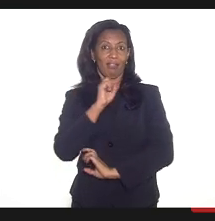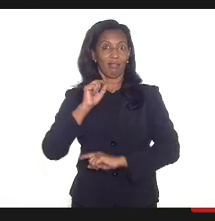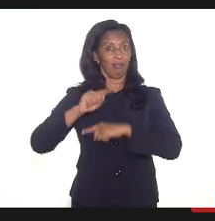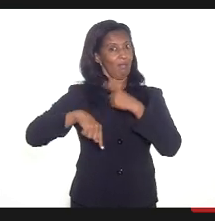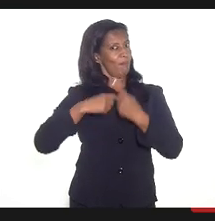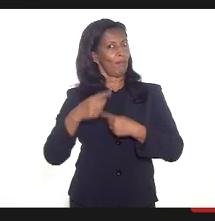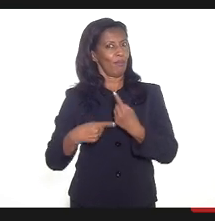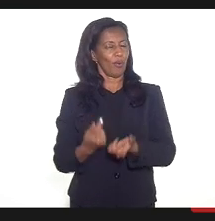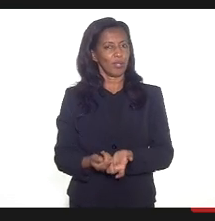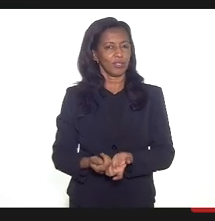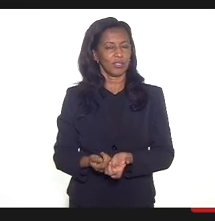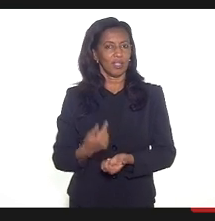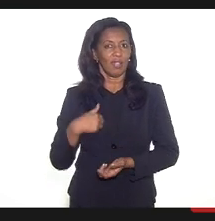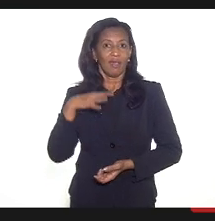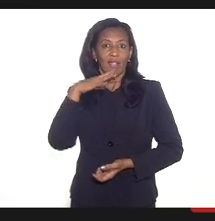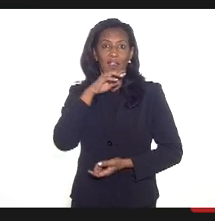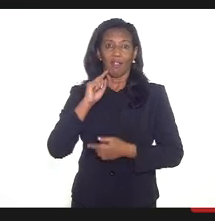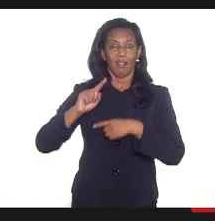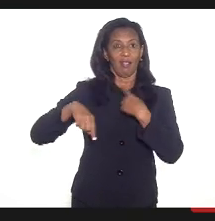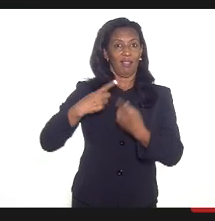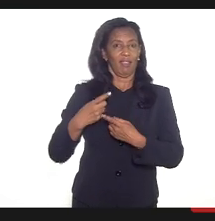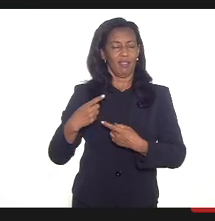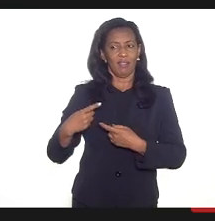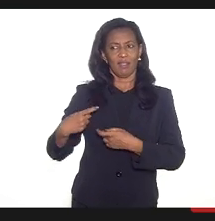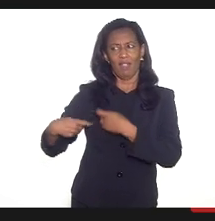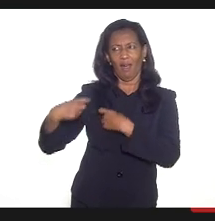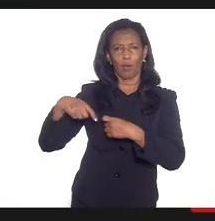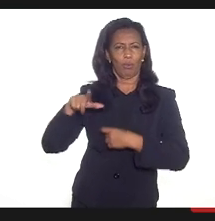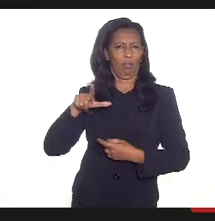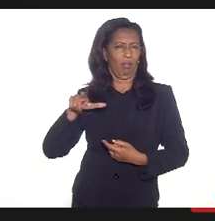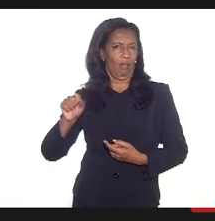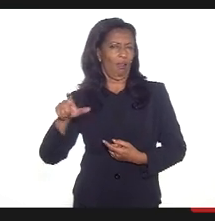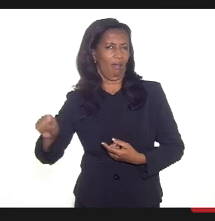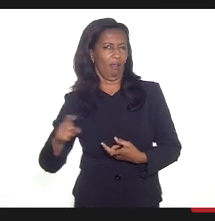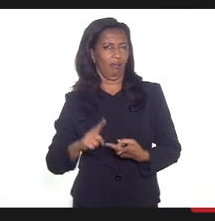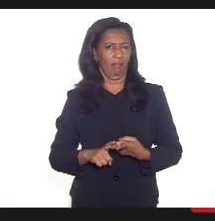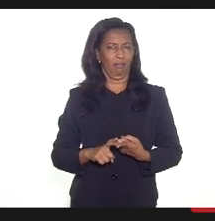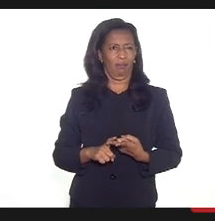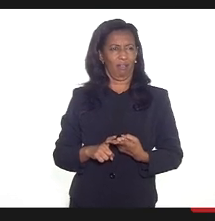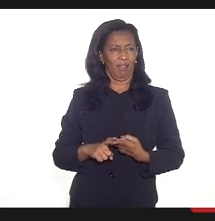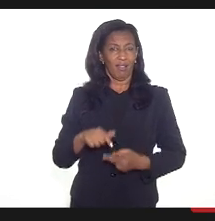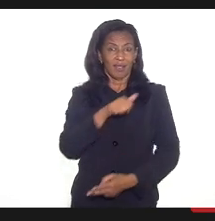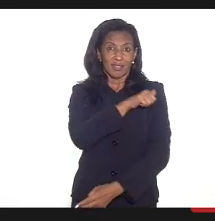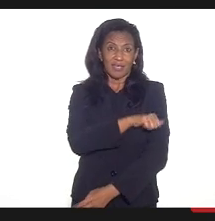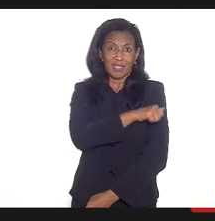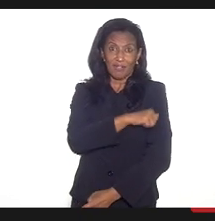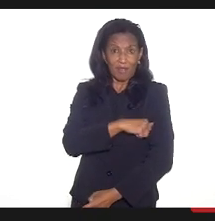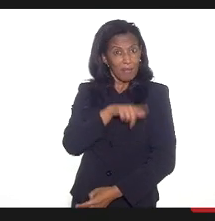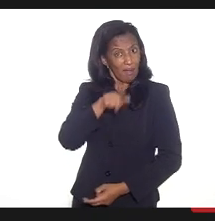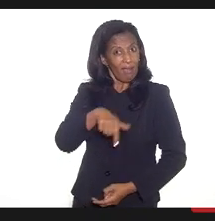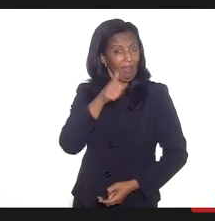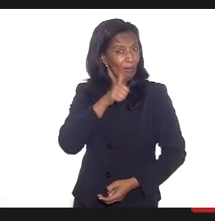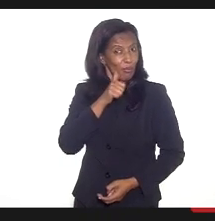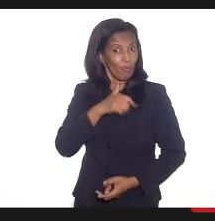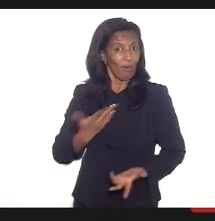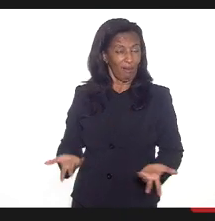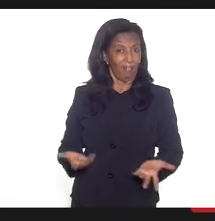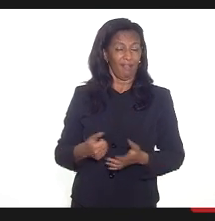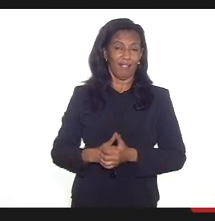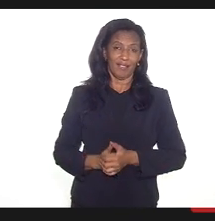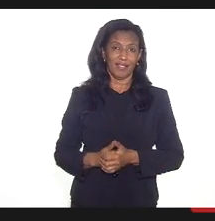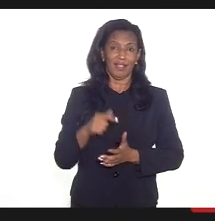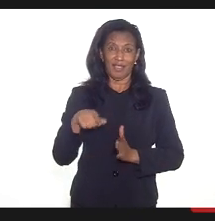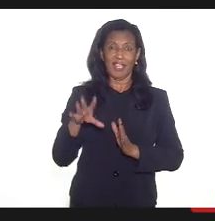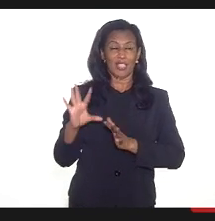depois que é a luta das lésbicas, a luta das enfermeiras, que são mulheres, por conta disso,